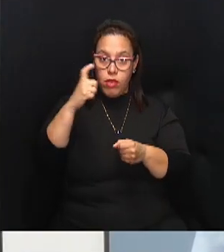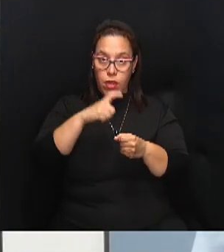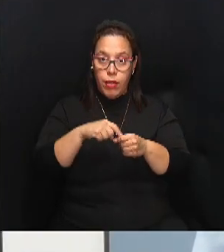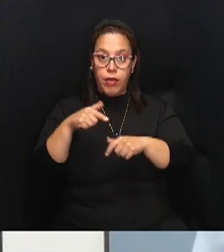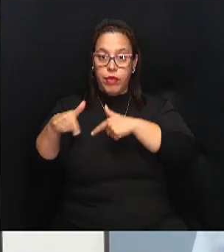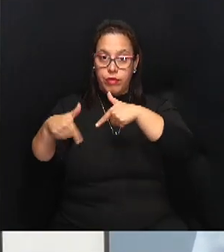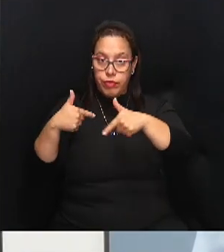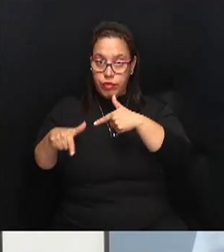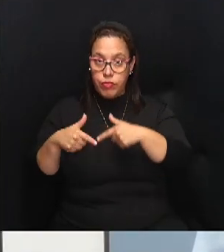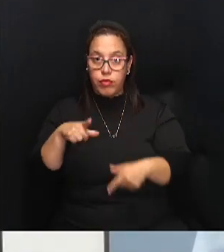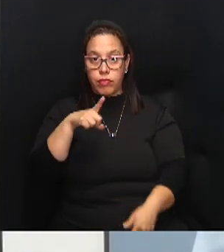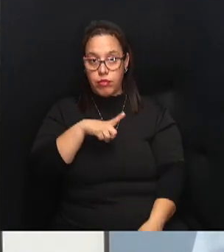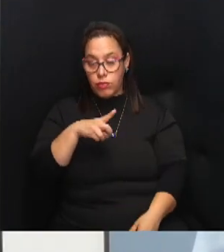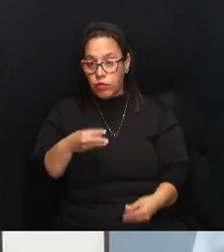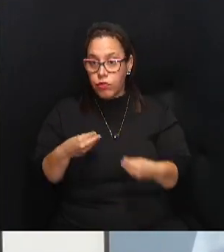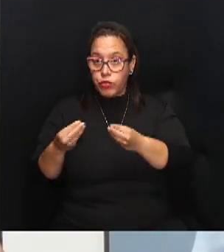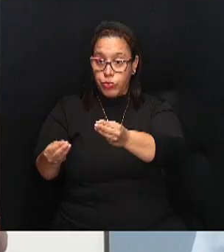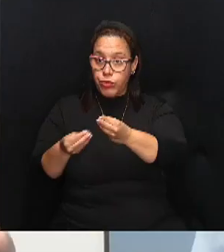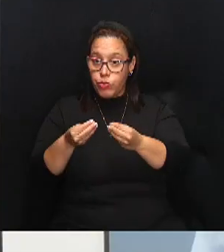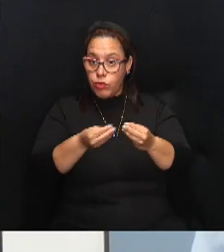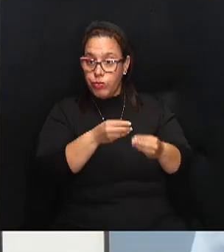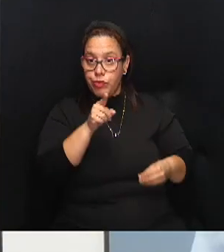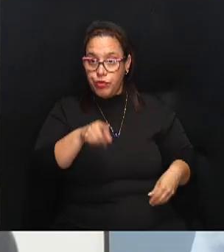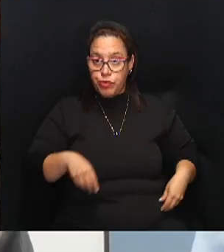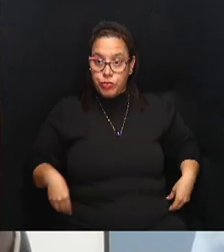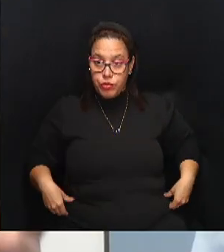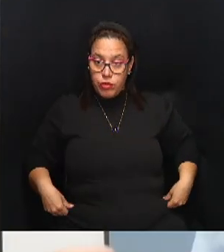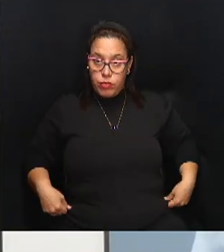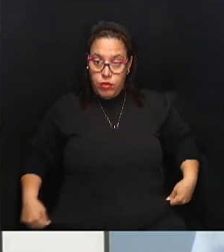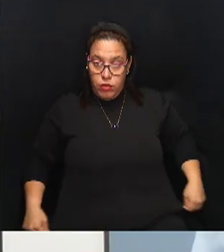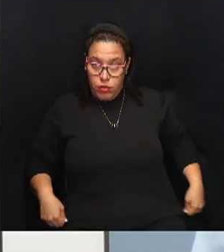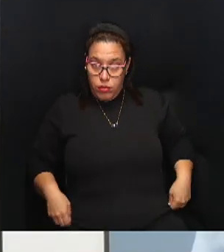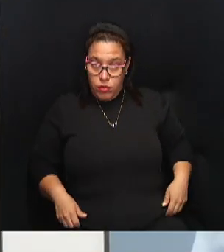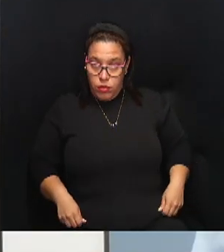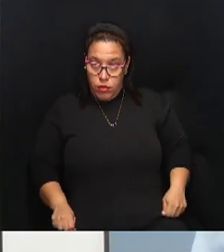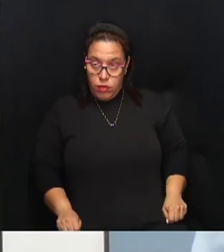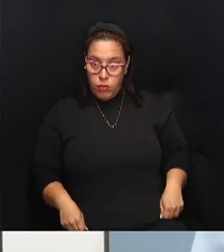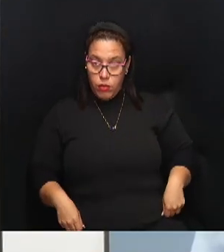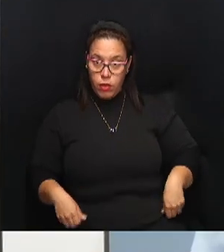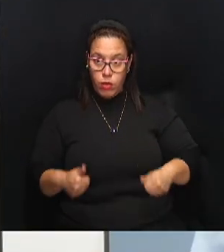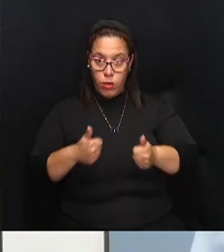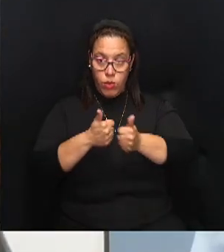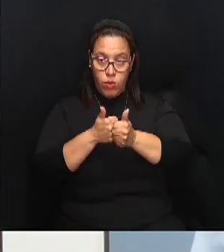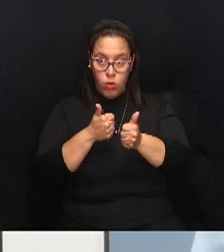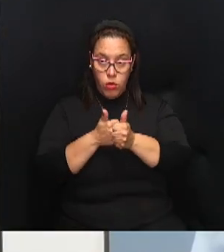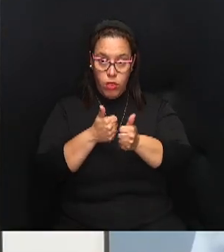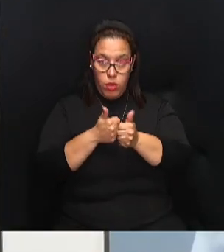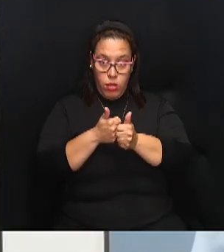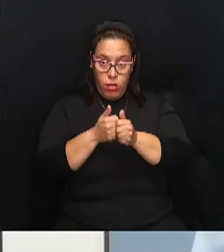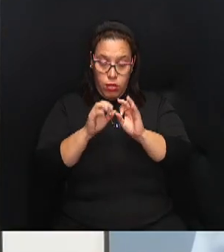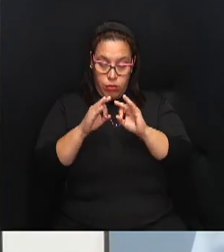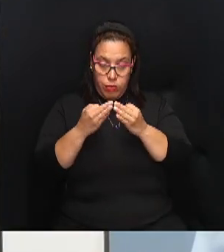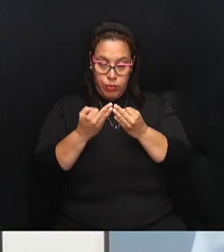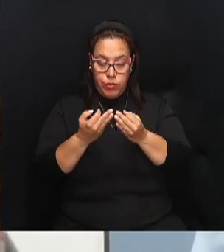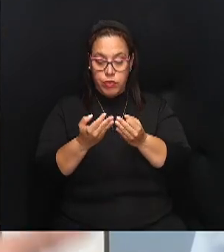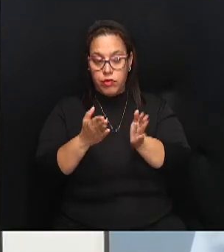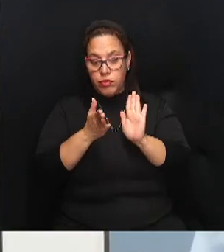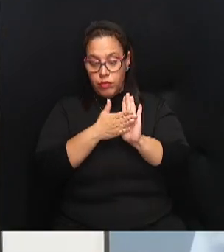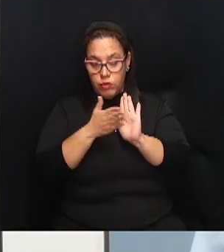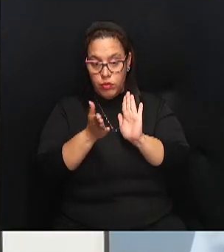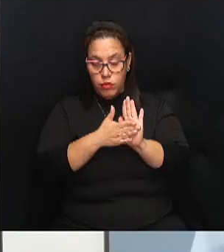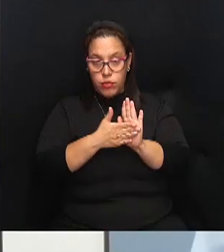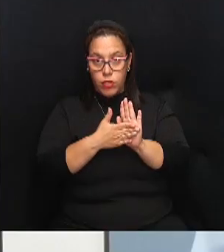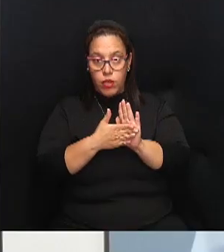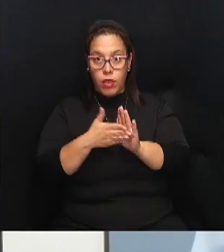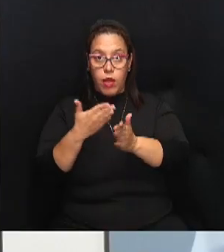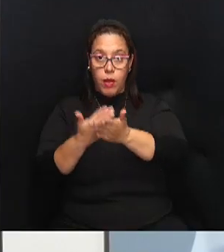de trabalho. Nós temos que dar a condição daquele voltar perto dos seus familiares, que existe um estudo que comprova que eles perto